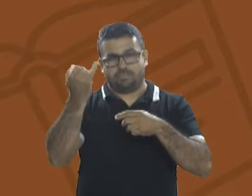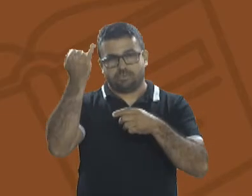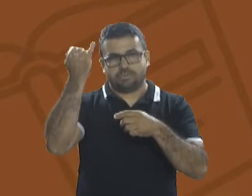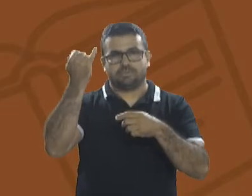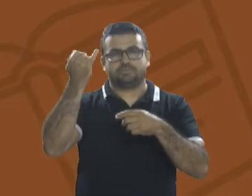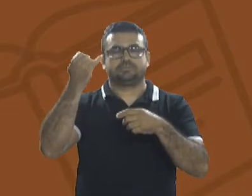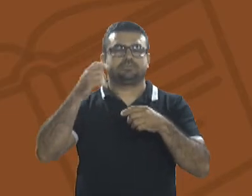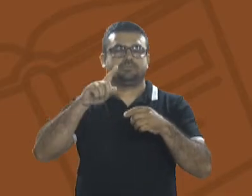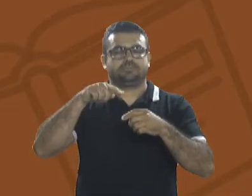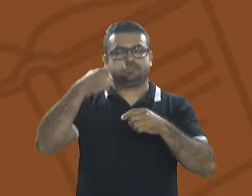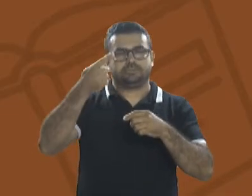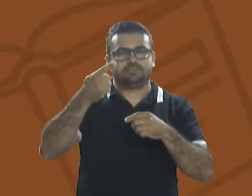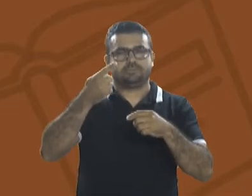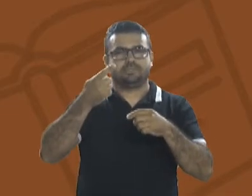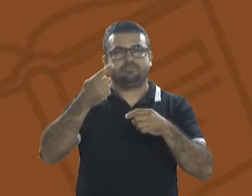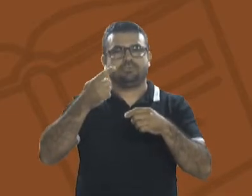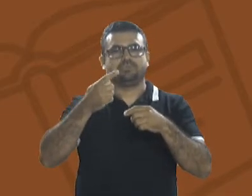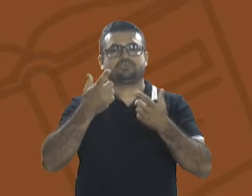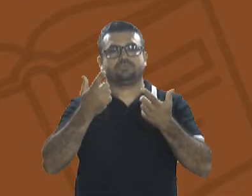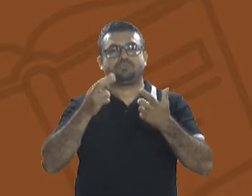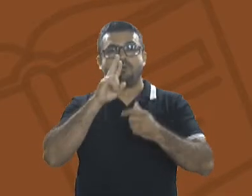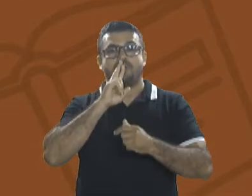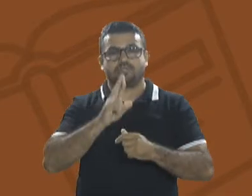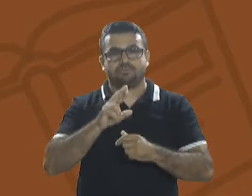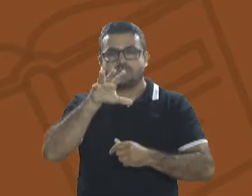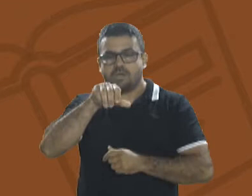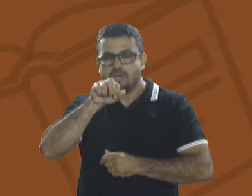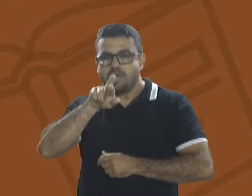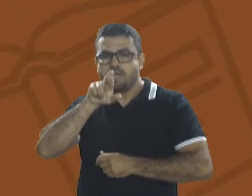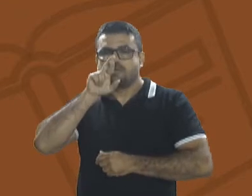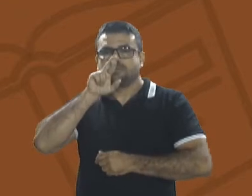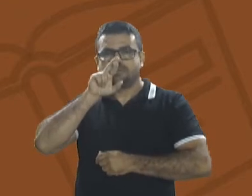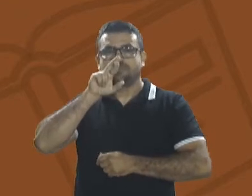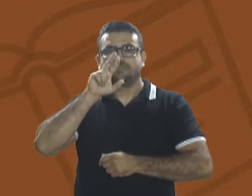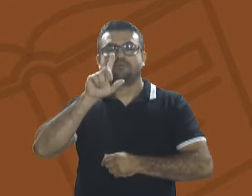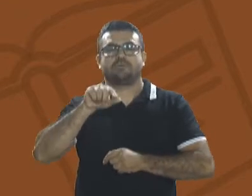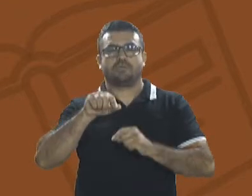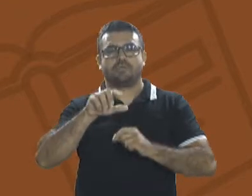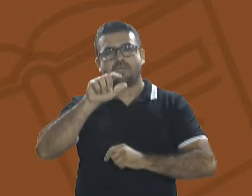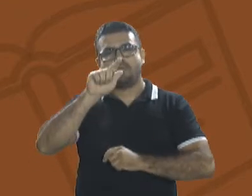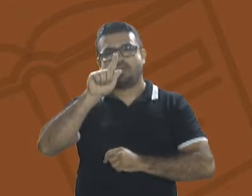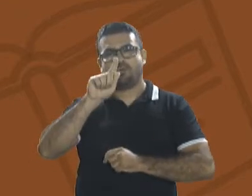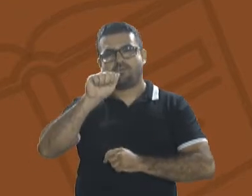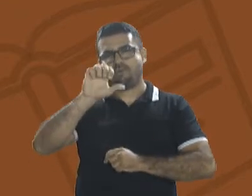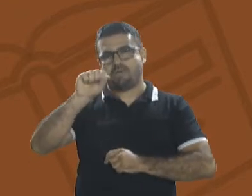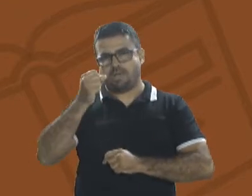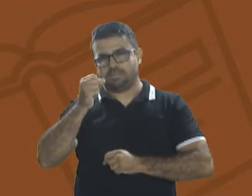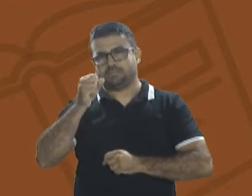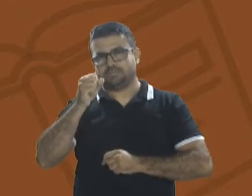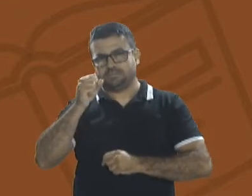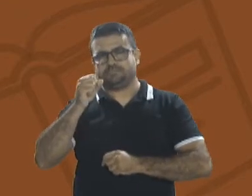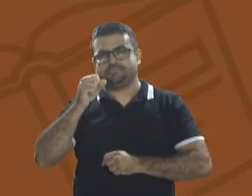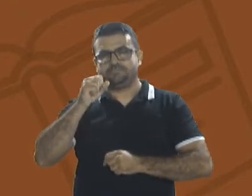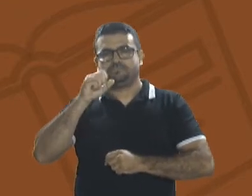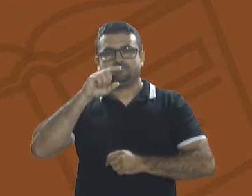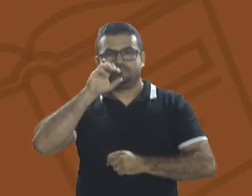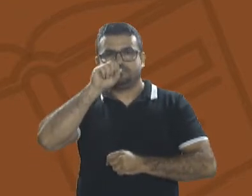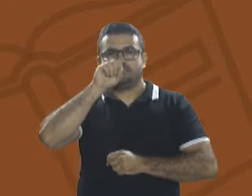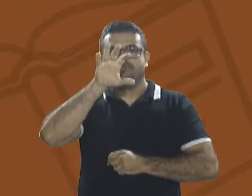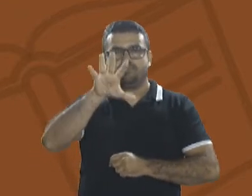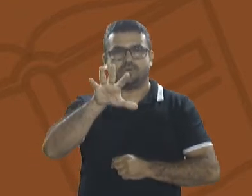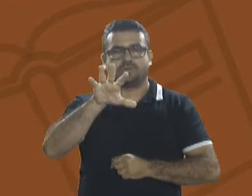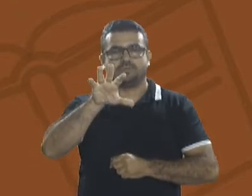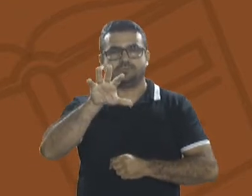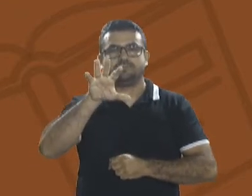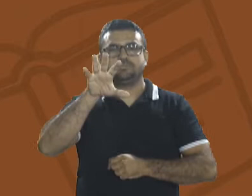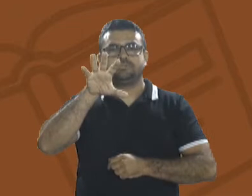para todas as células do corpo, o produto dessa respiração das células vai ser o gás carbônico. Então, ela vai jogar o gás carbônico para fora e vai